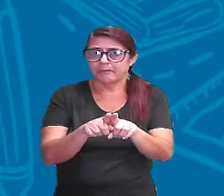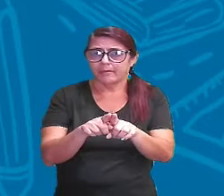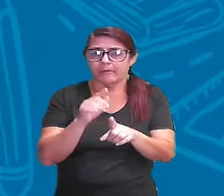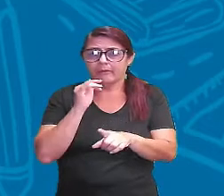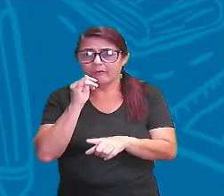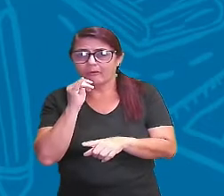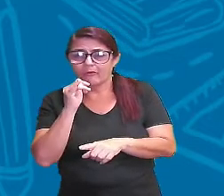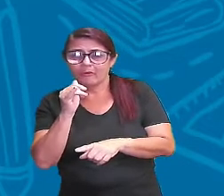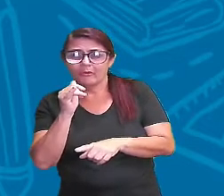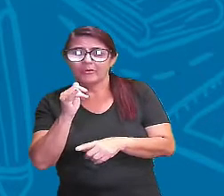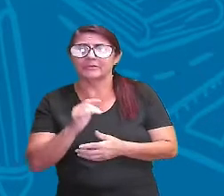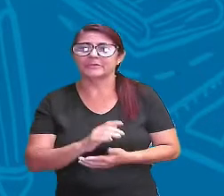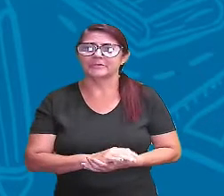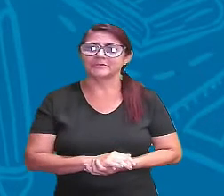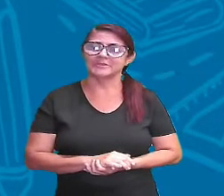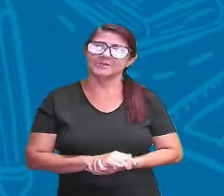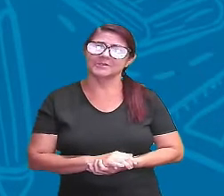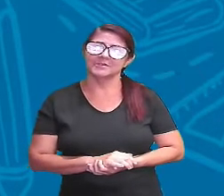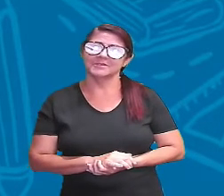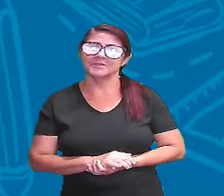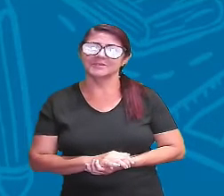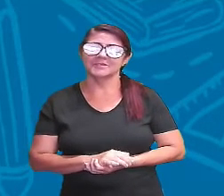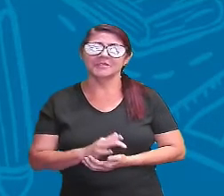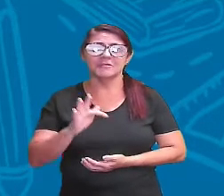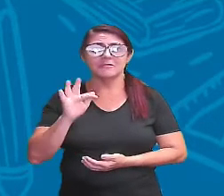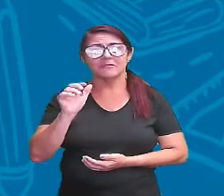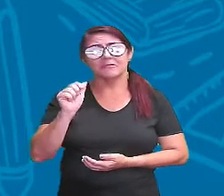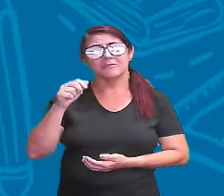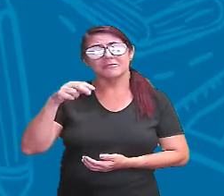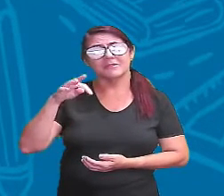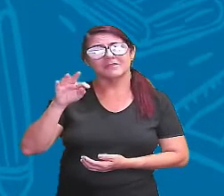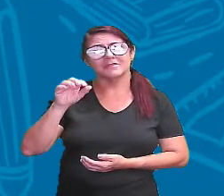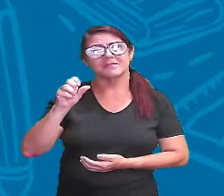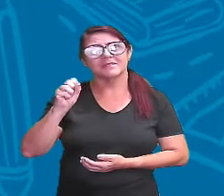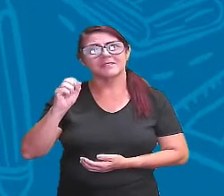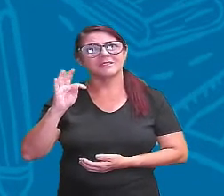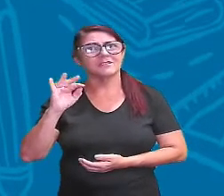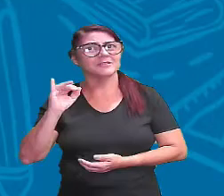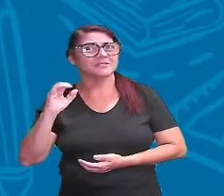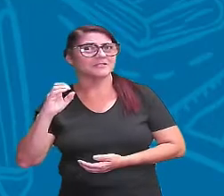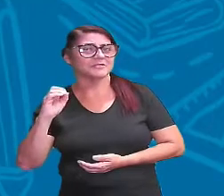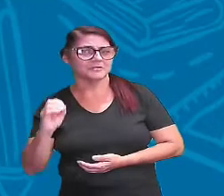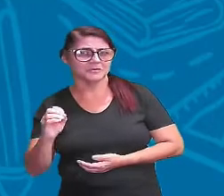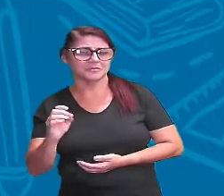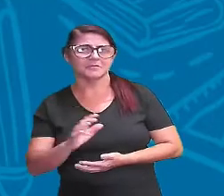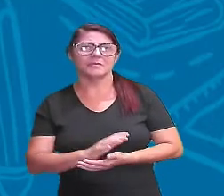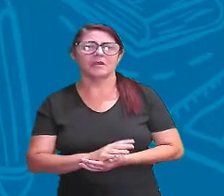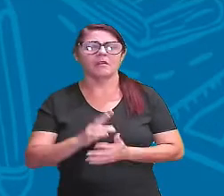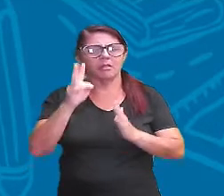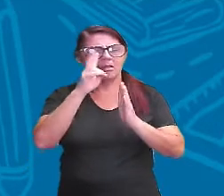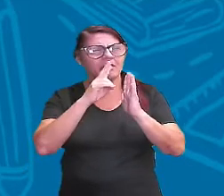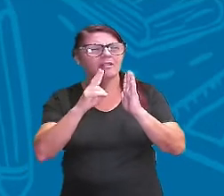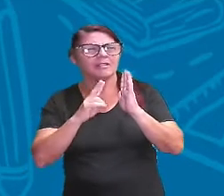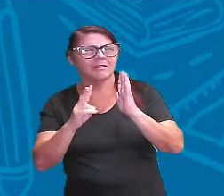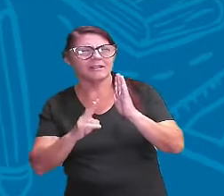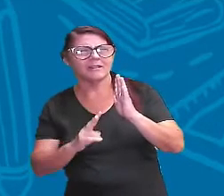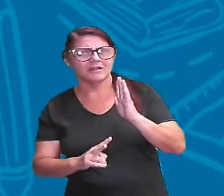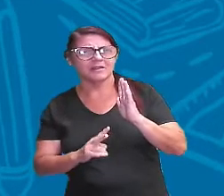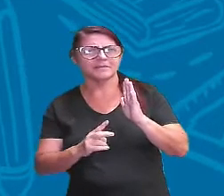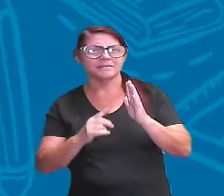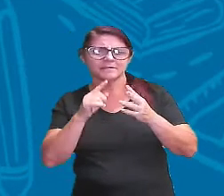fantásticos. Então vamos lá, vamos ler aqui um pouquinho comigo